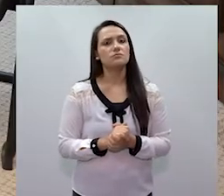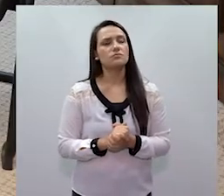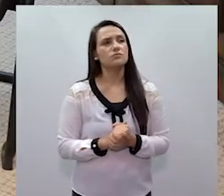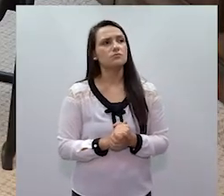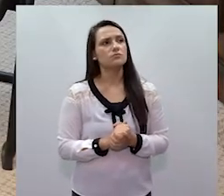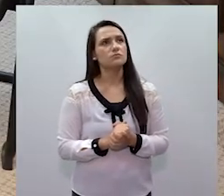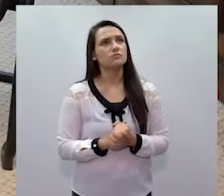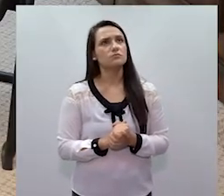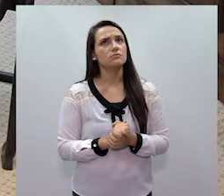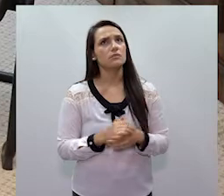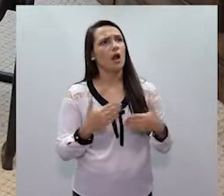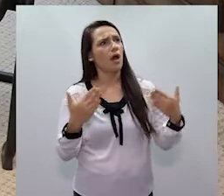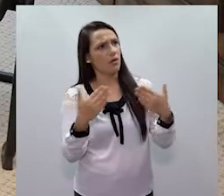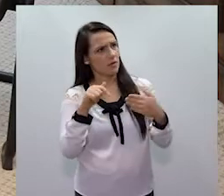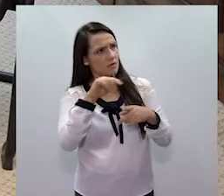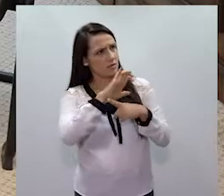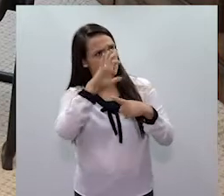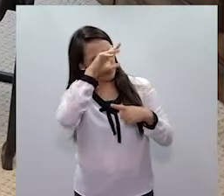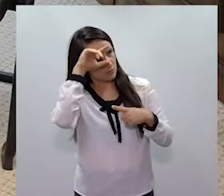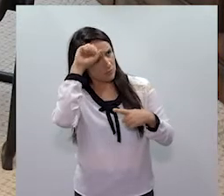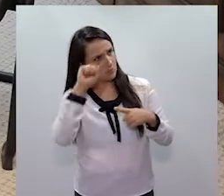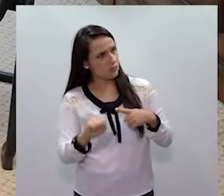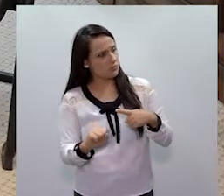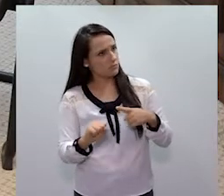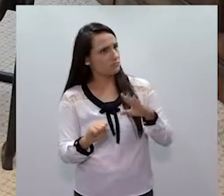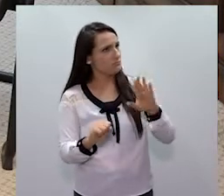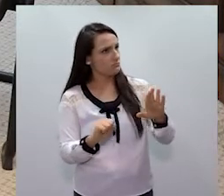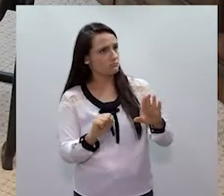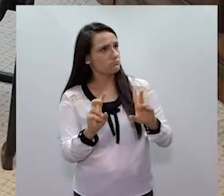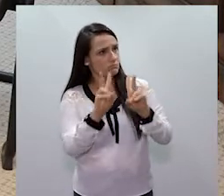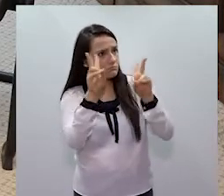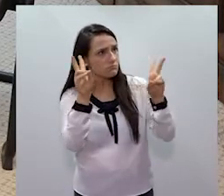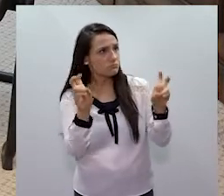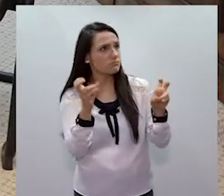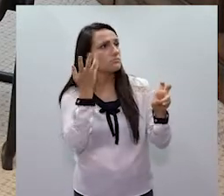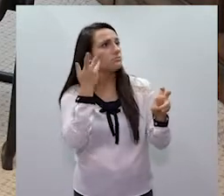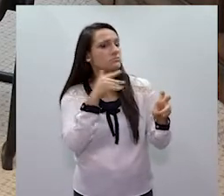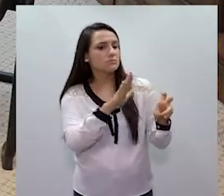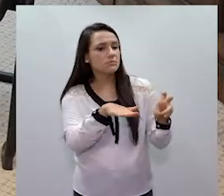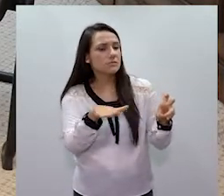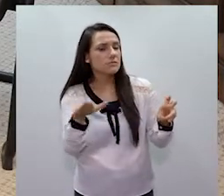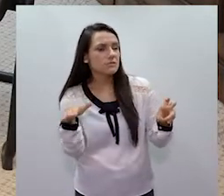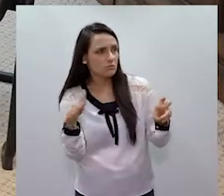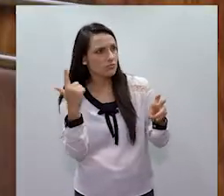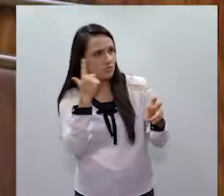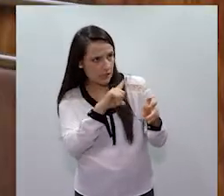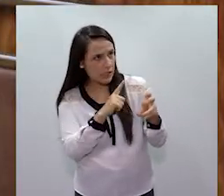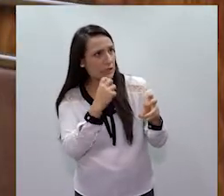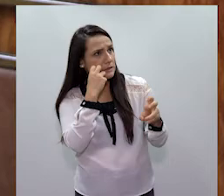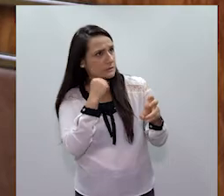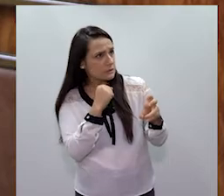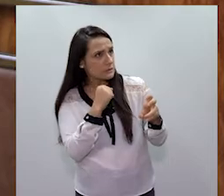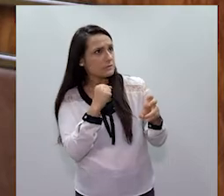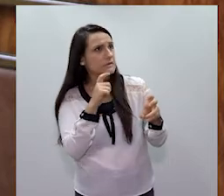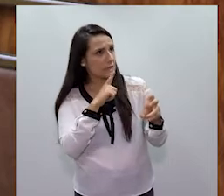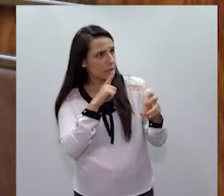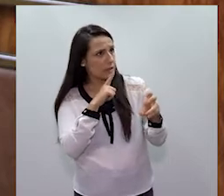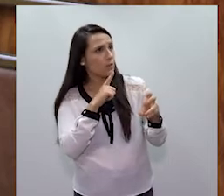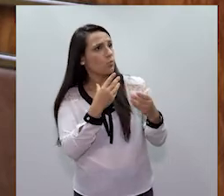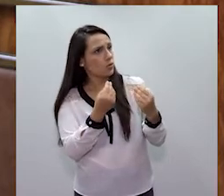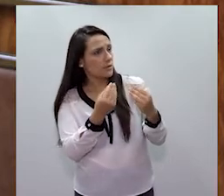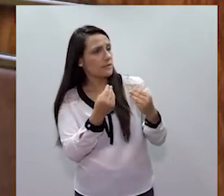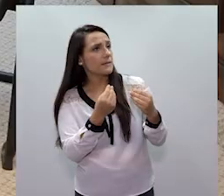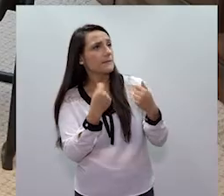E qual é o cenário da adoção em Mato Grosso do Sul, em se tratando de crianças acolhidas, crianças disponíveis